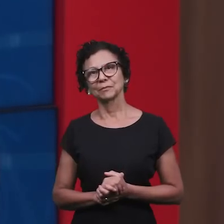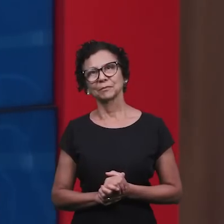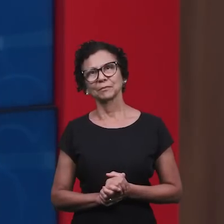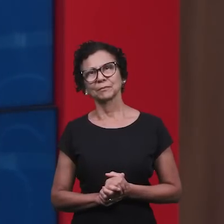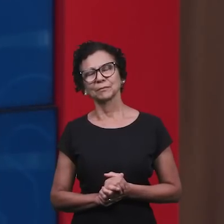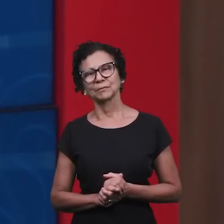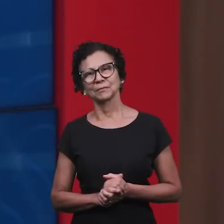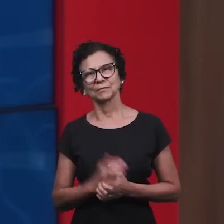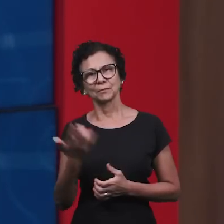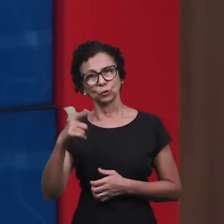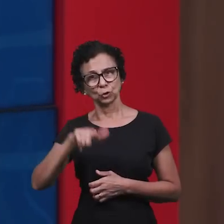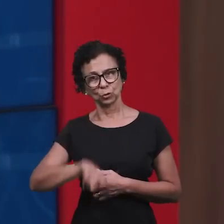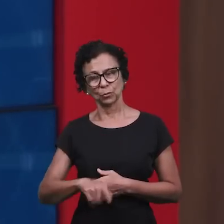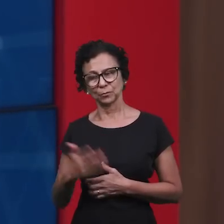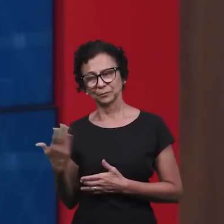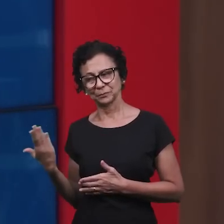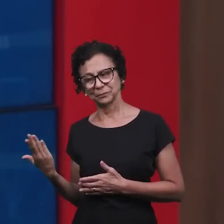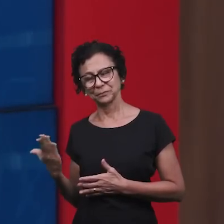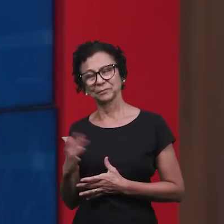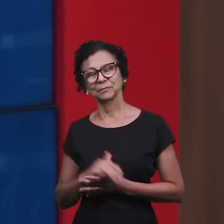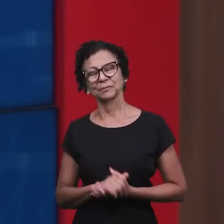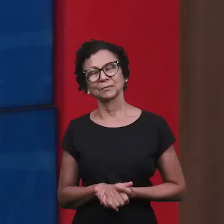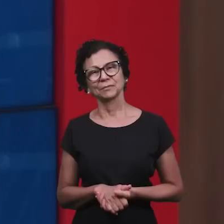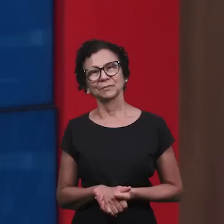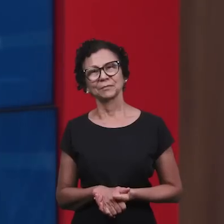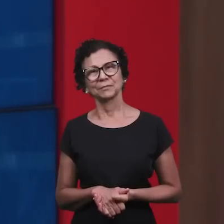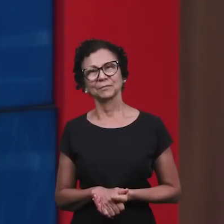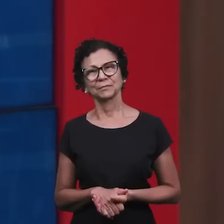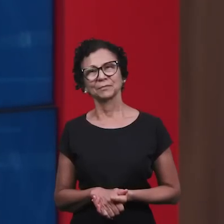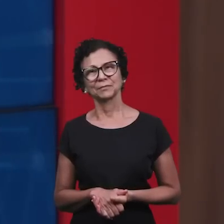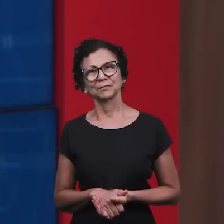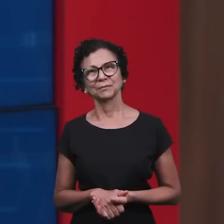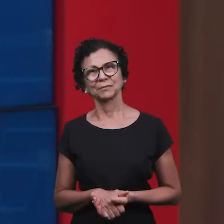manaimnews@radiomanaim.com.br. Falei rápido, vou repetir para você.